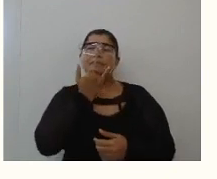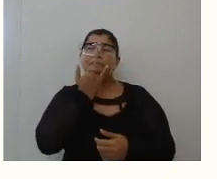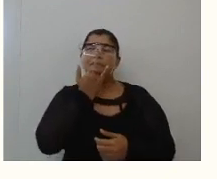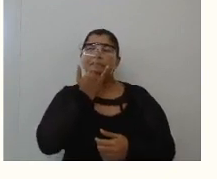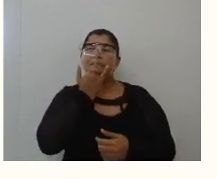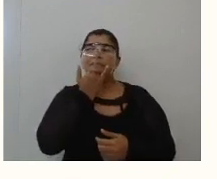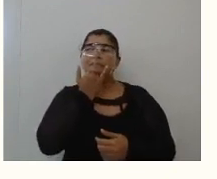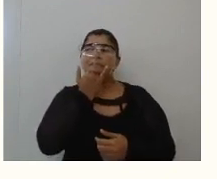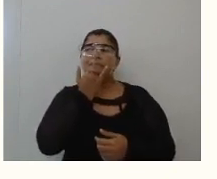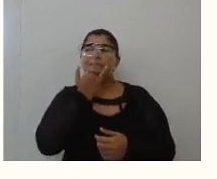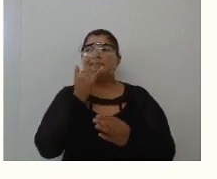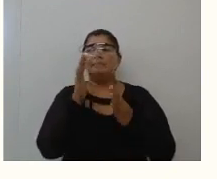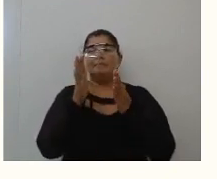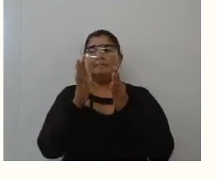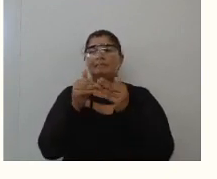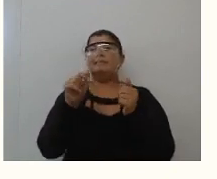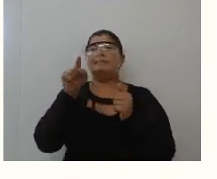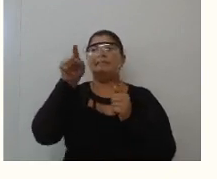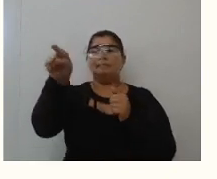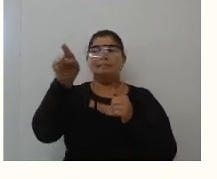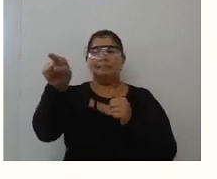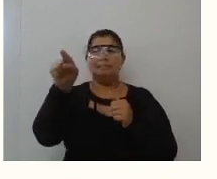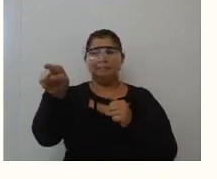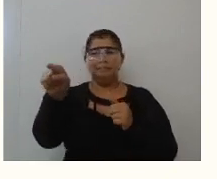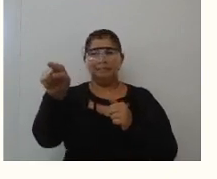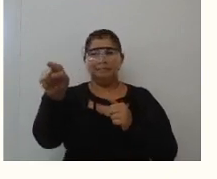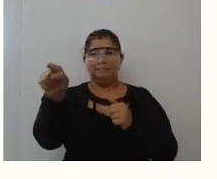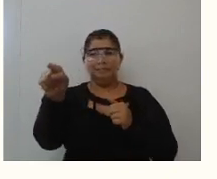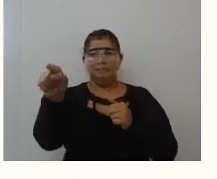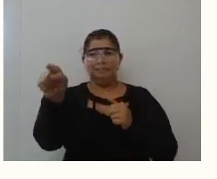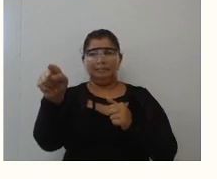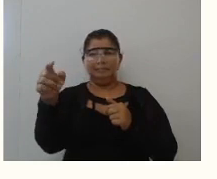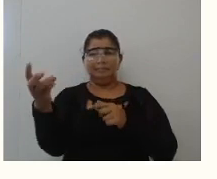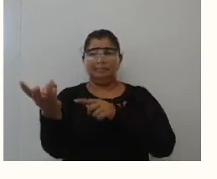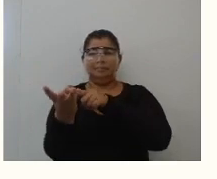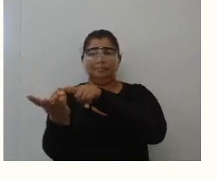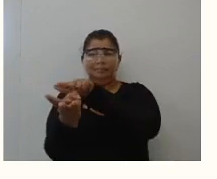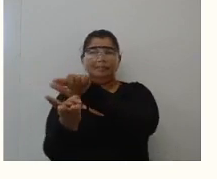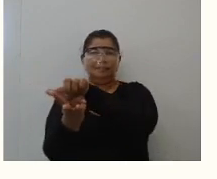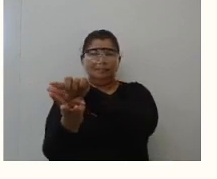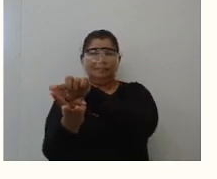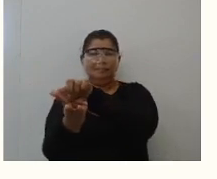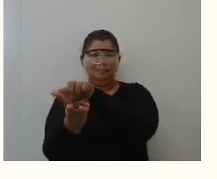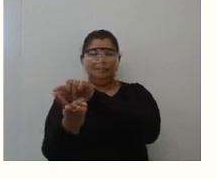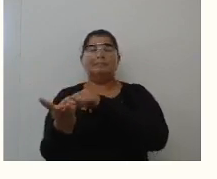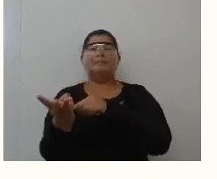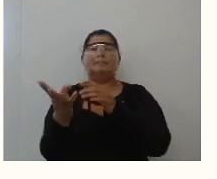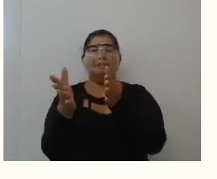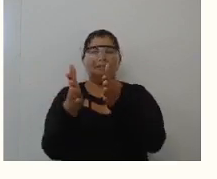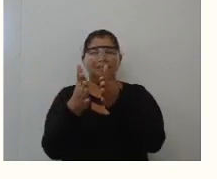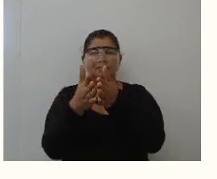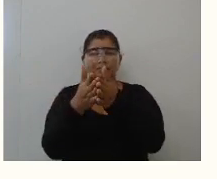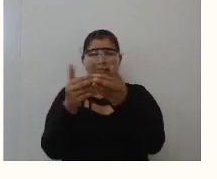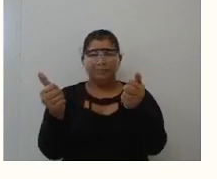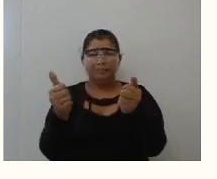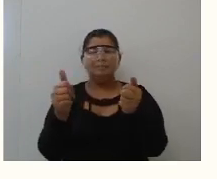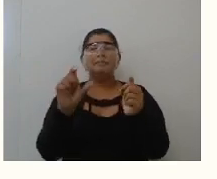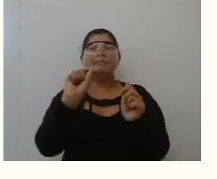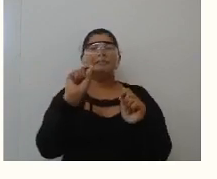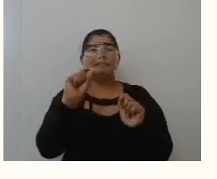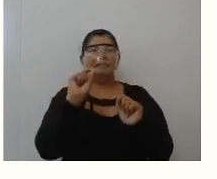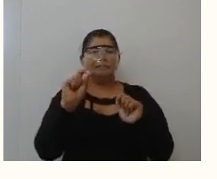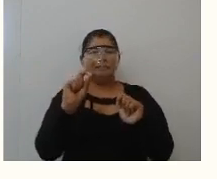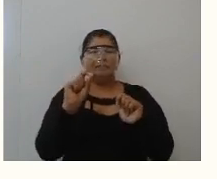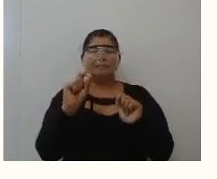Ó, pedi a ele. O li aí, né? A gente sabe que se refere a ele ou a ela. Então, pedi-lhe. Pedi o